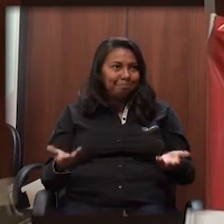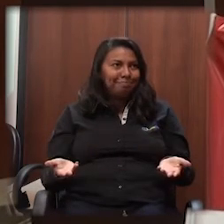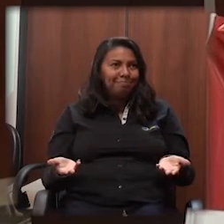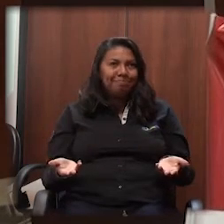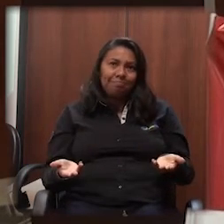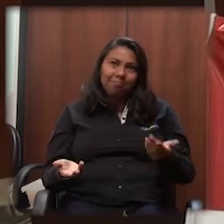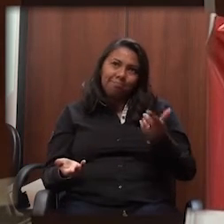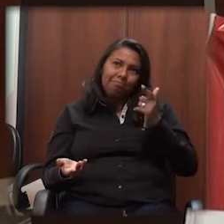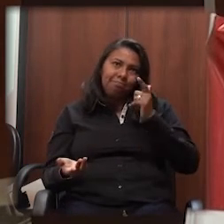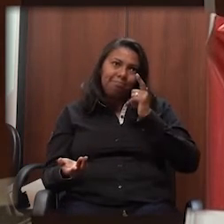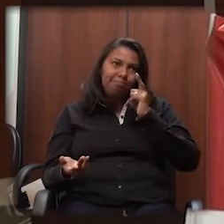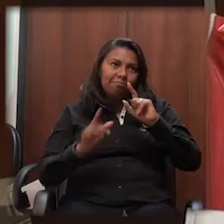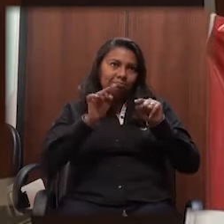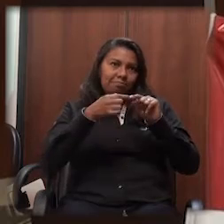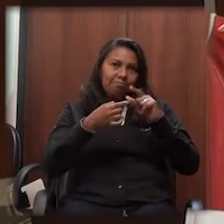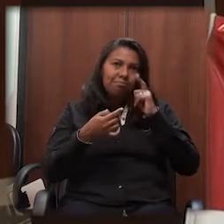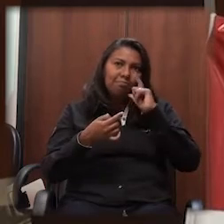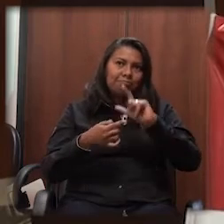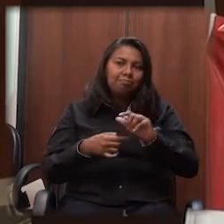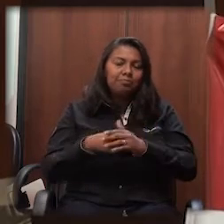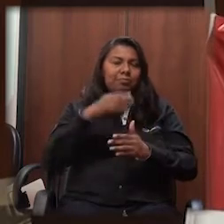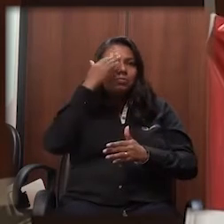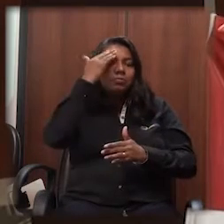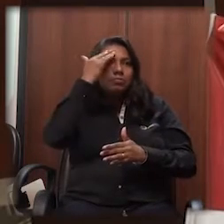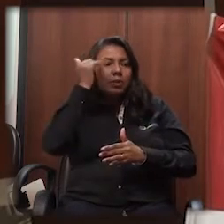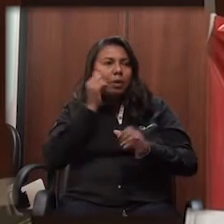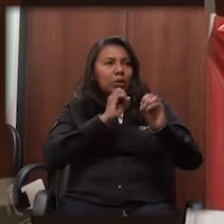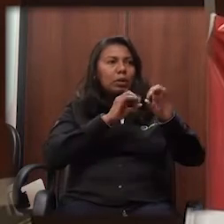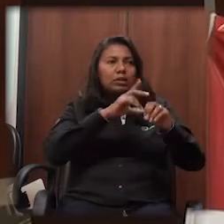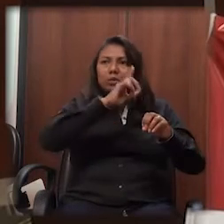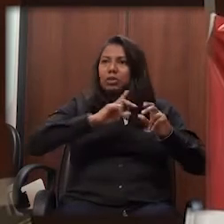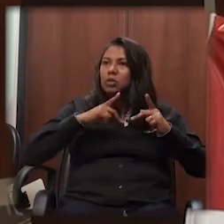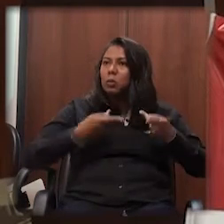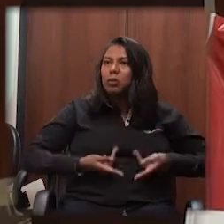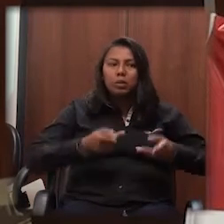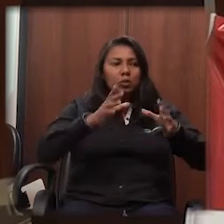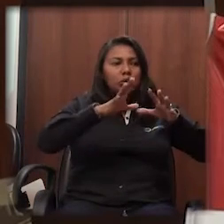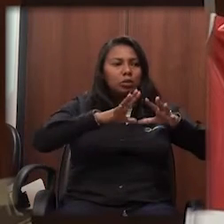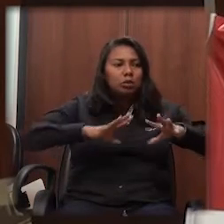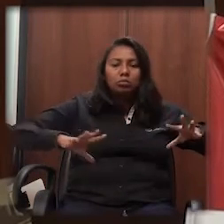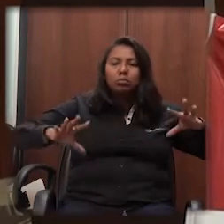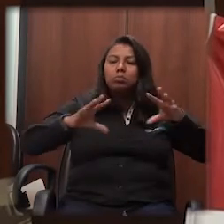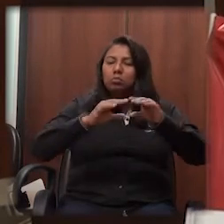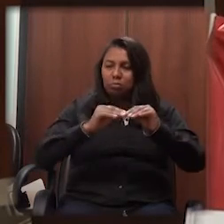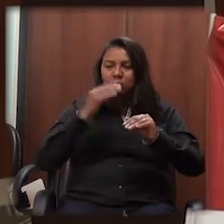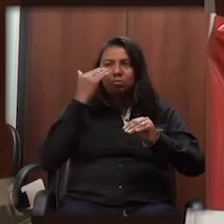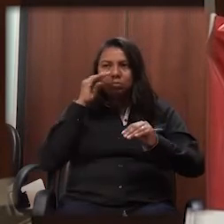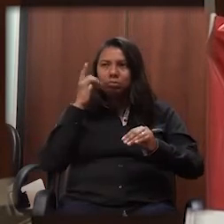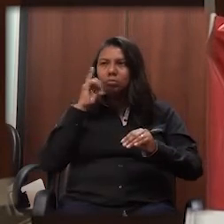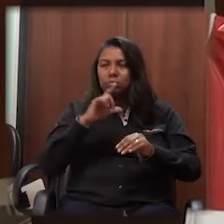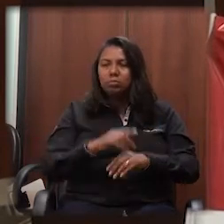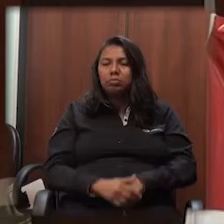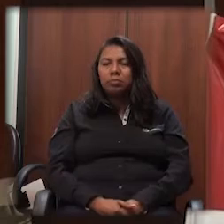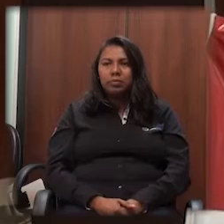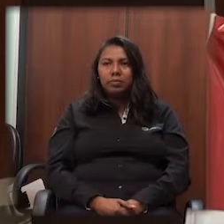né, como que estava a educação em direitos humanos nos todos os eixos do plano que a gente aprovou lá em fevereiro. Pode